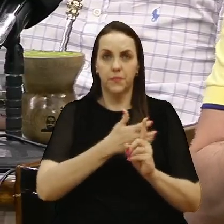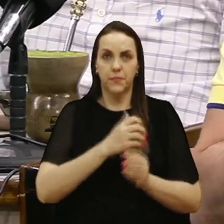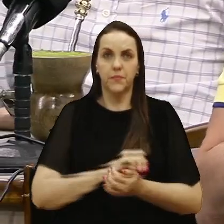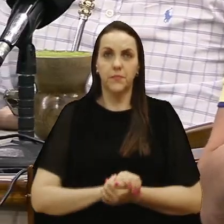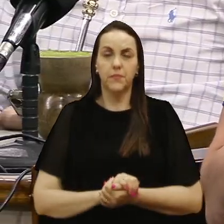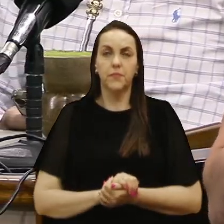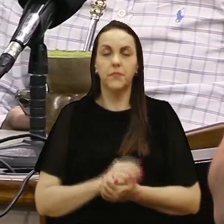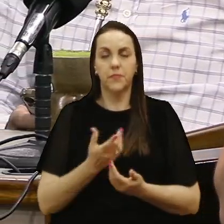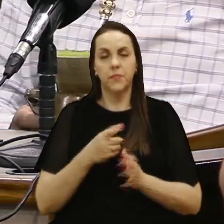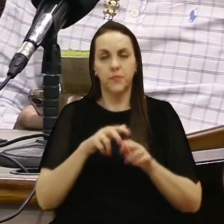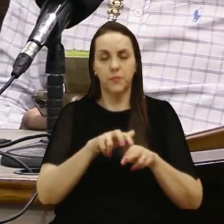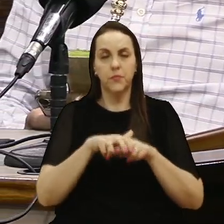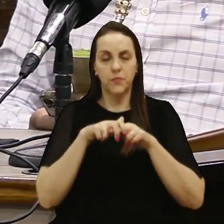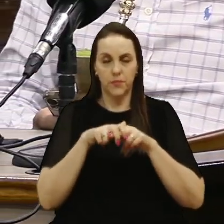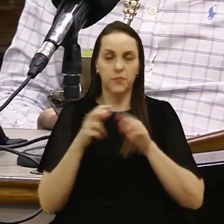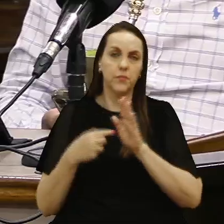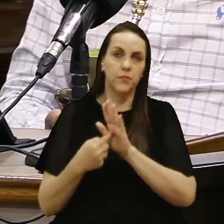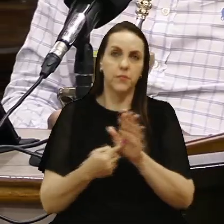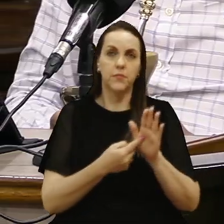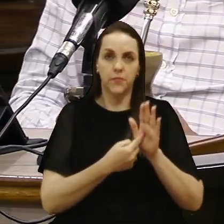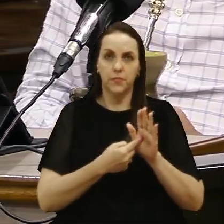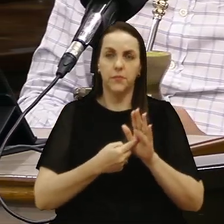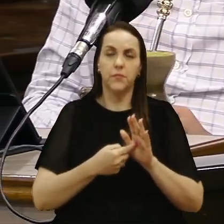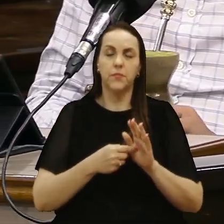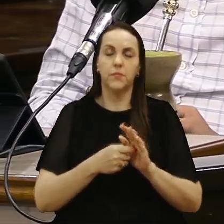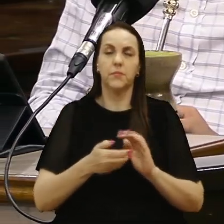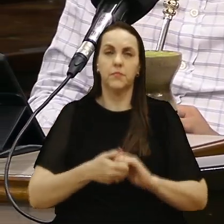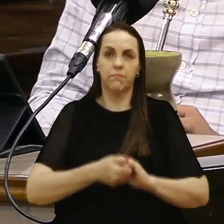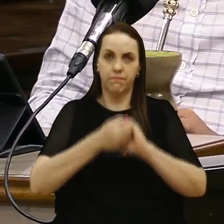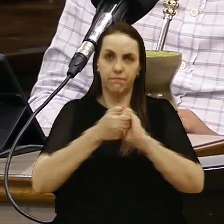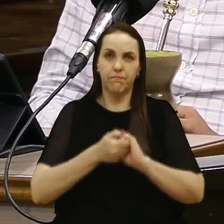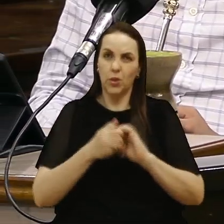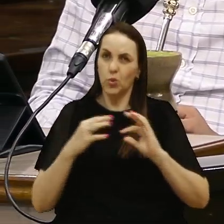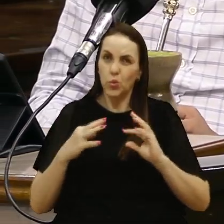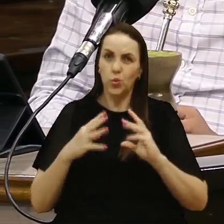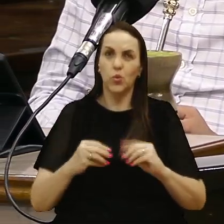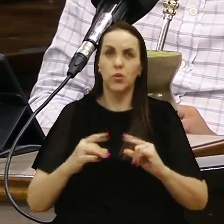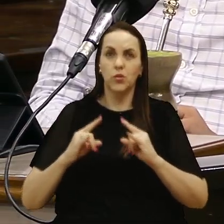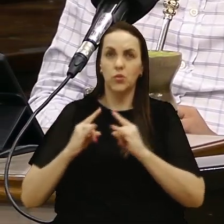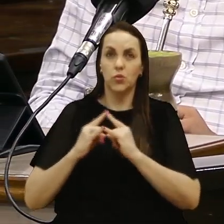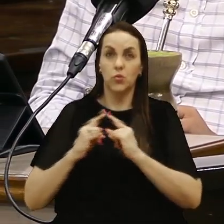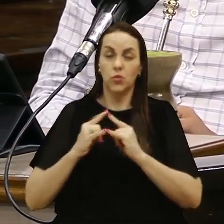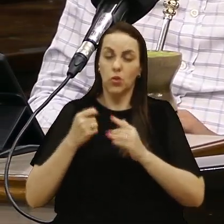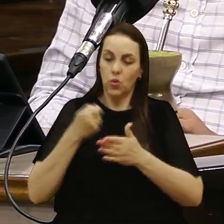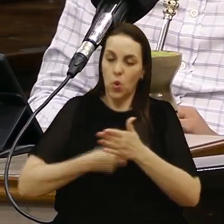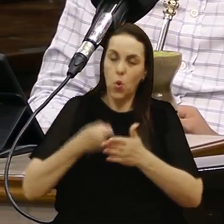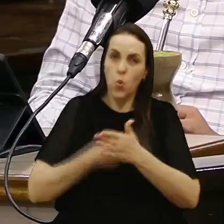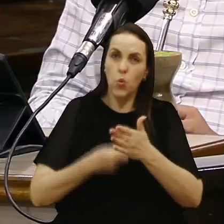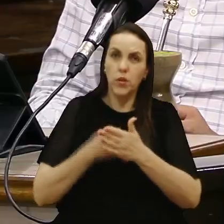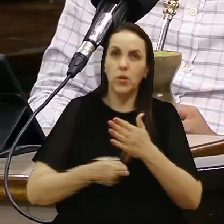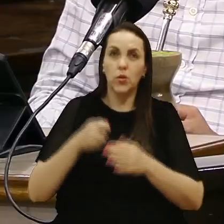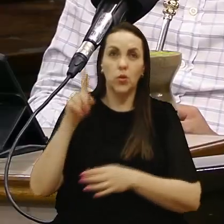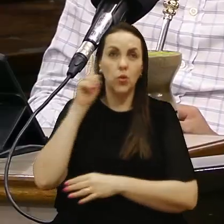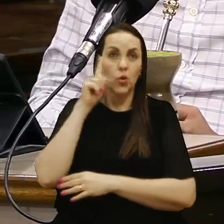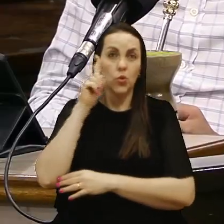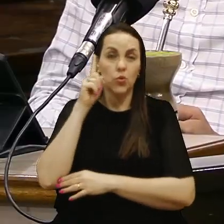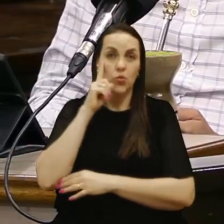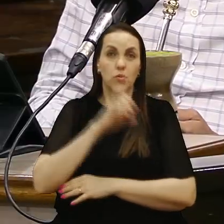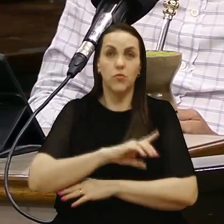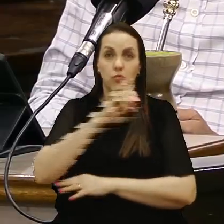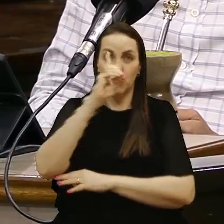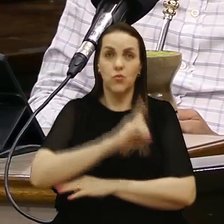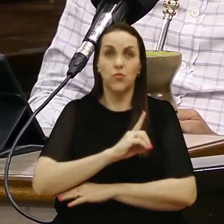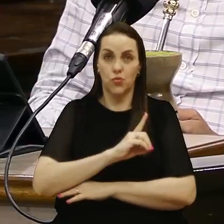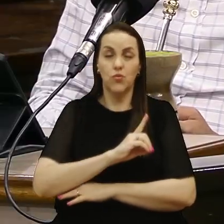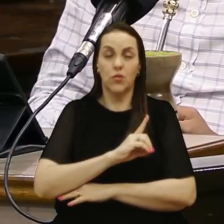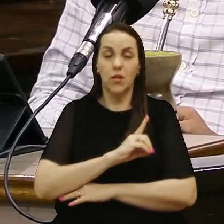isso, apresentamos um voto de congratulações a todas as entidades que lutam diariamente pelos direitos